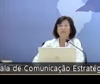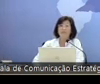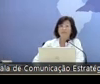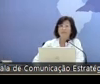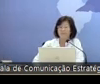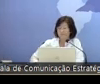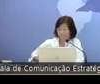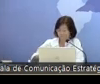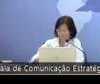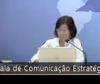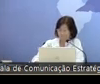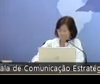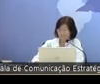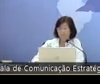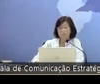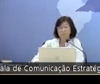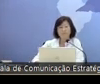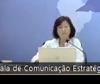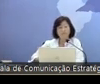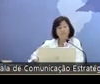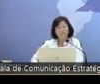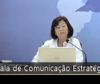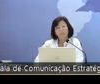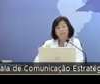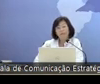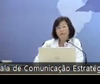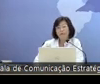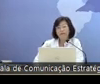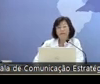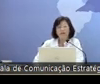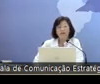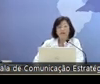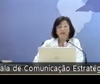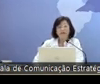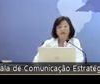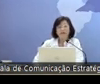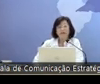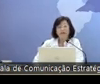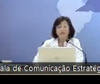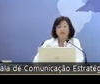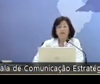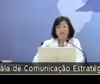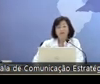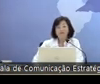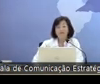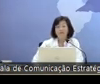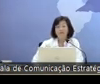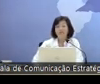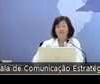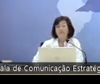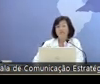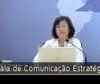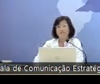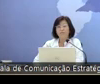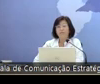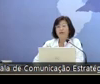no sinal é E aí Esse é o sistemas e